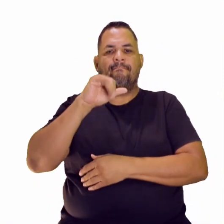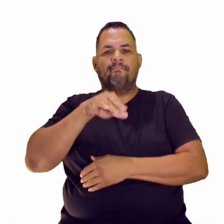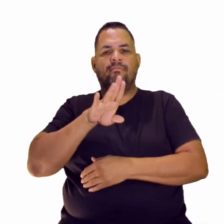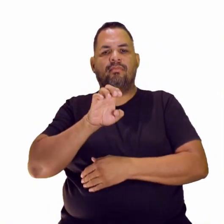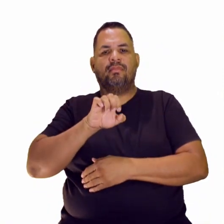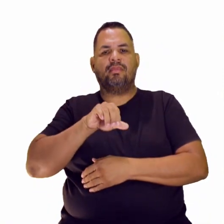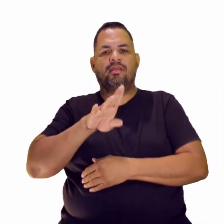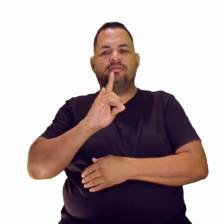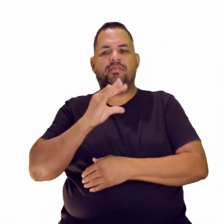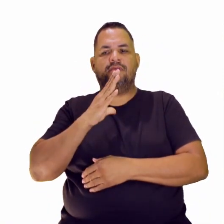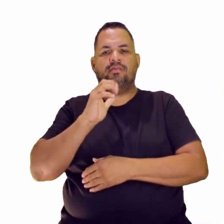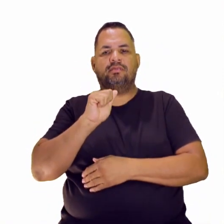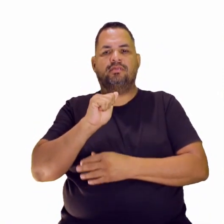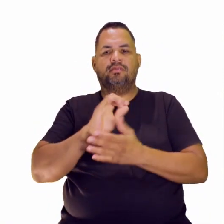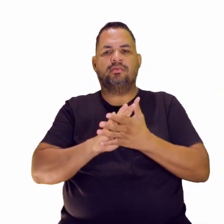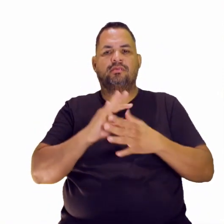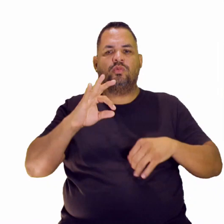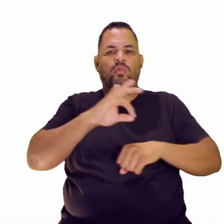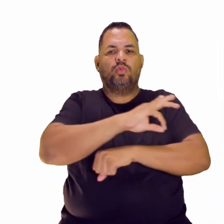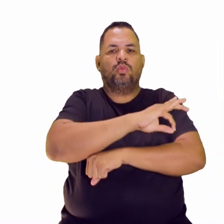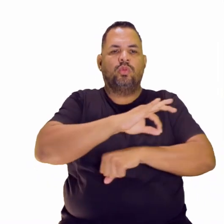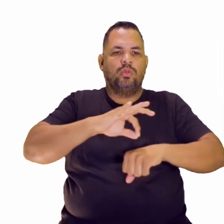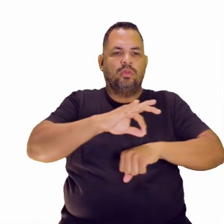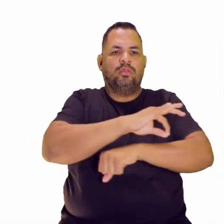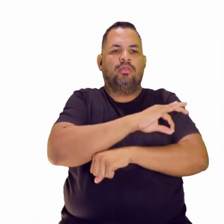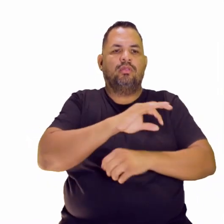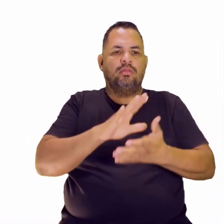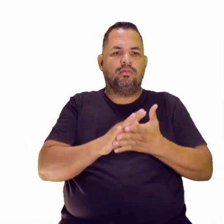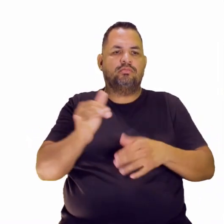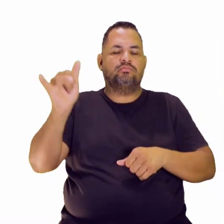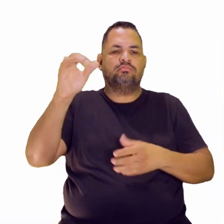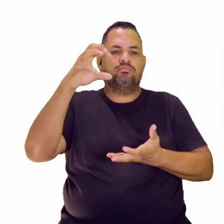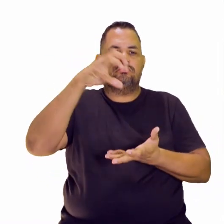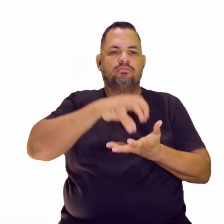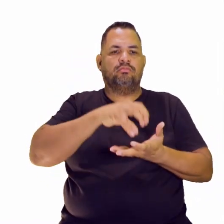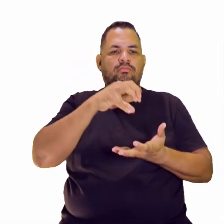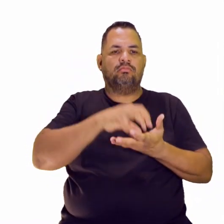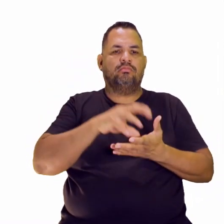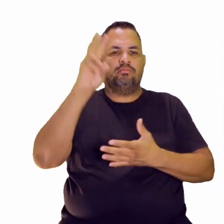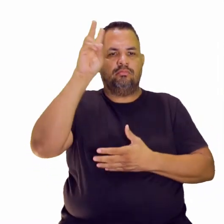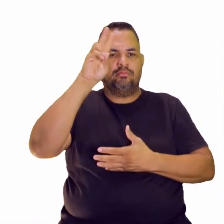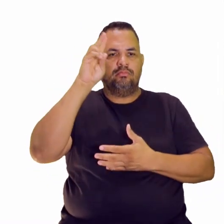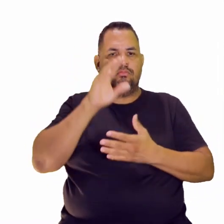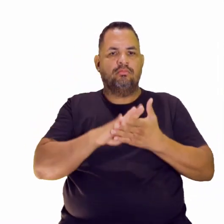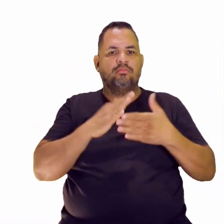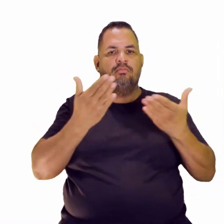da Mata Atlântica, a arquitetura do centro histórico.